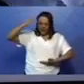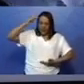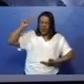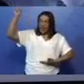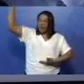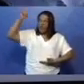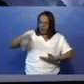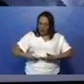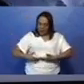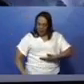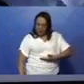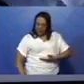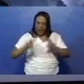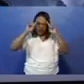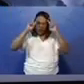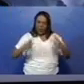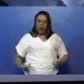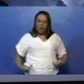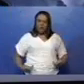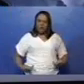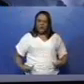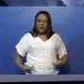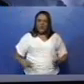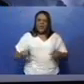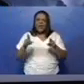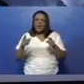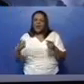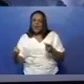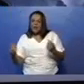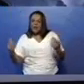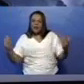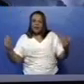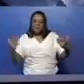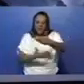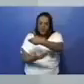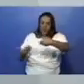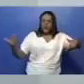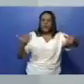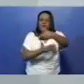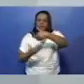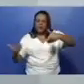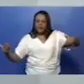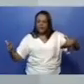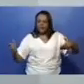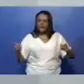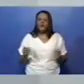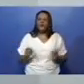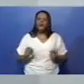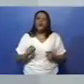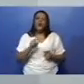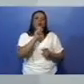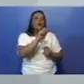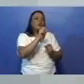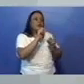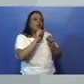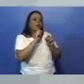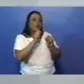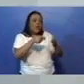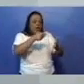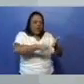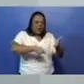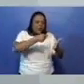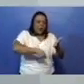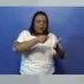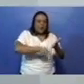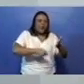filho com um humano, ou um deus que teve um filho com uma humana, tá? O narrador é em terceira pessoa. Então, sempre o